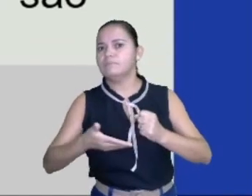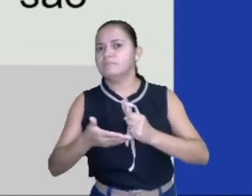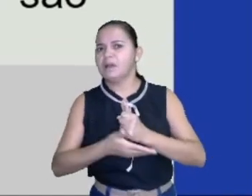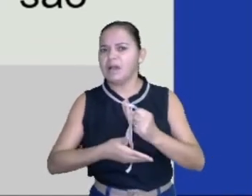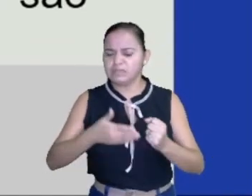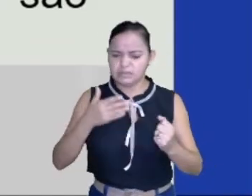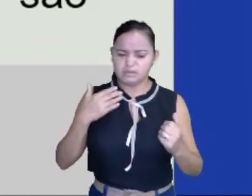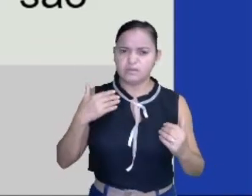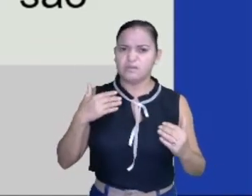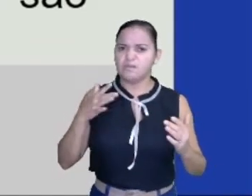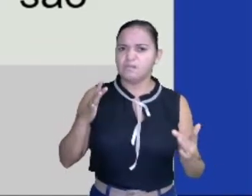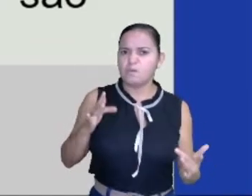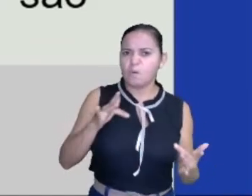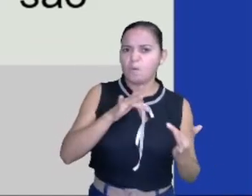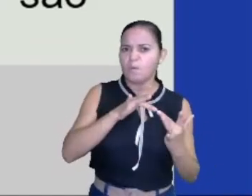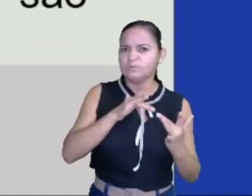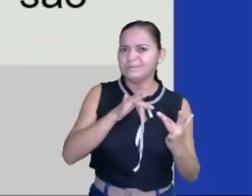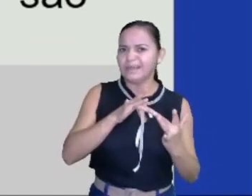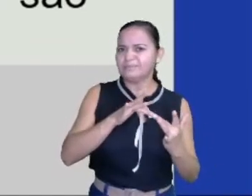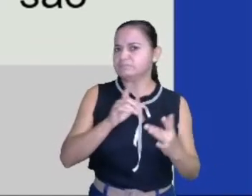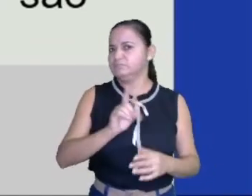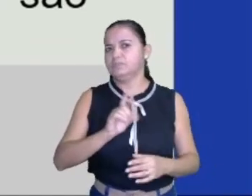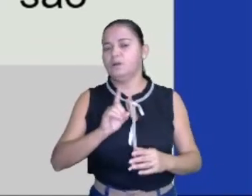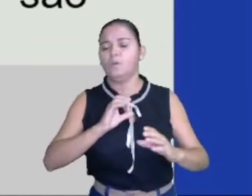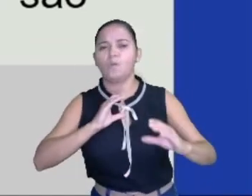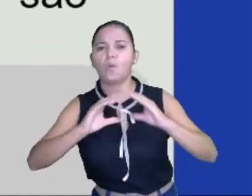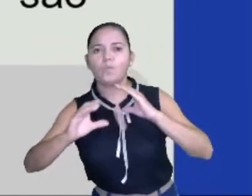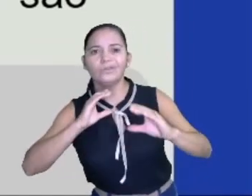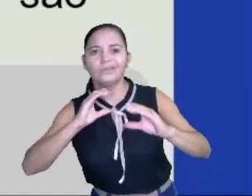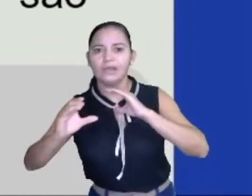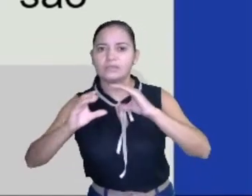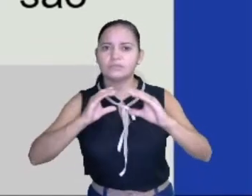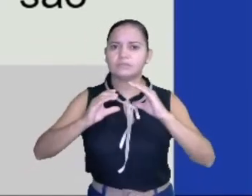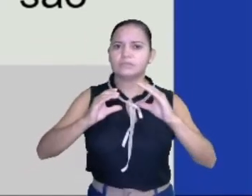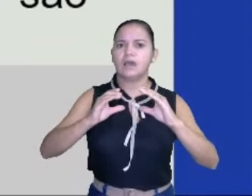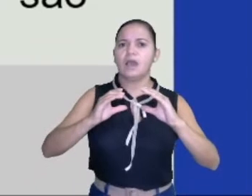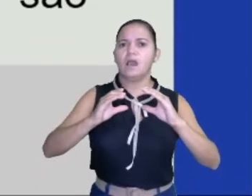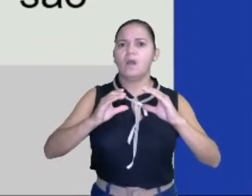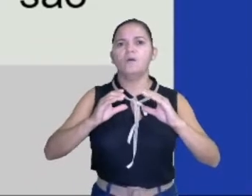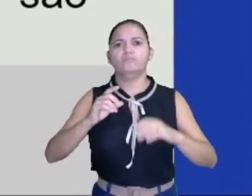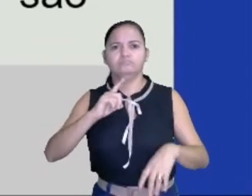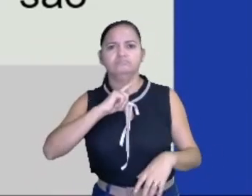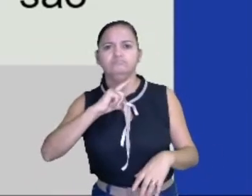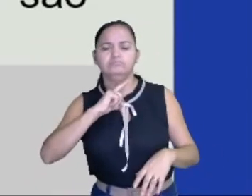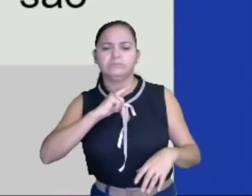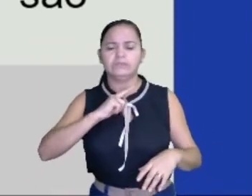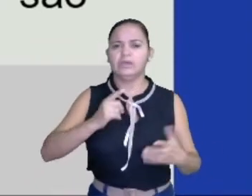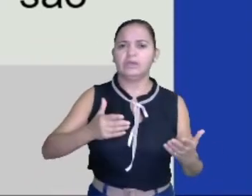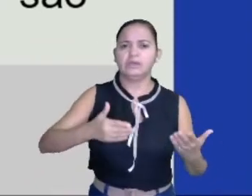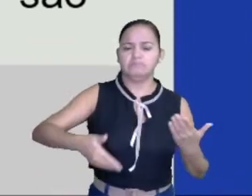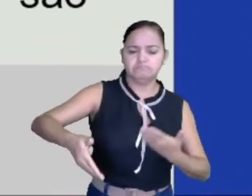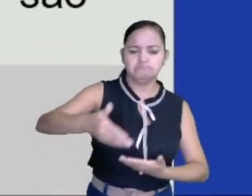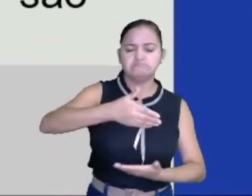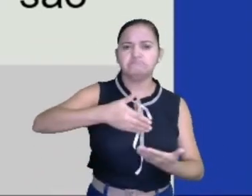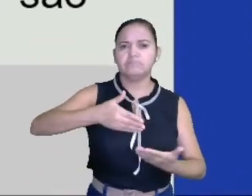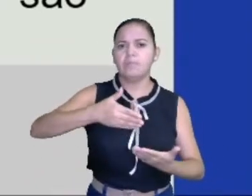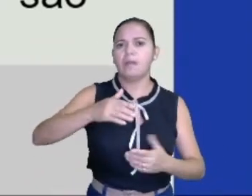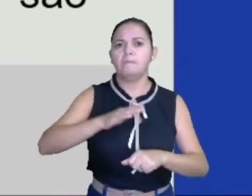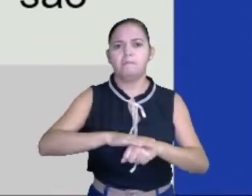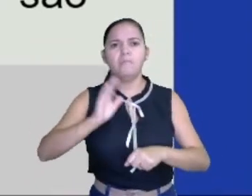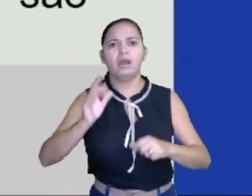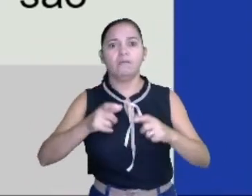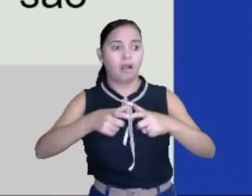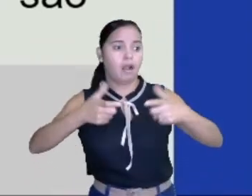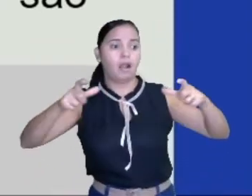físico, mas na comunicação recebida através de diversos meios de comunicação, né? O público é algo mais